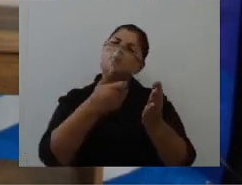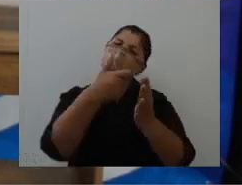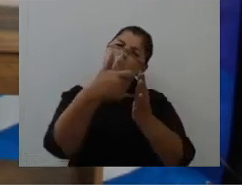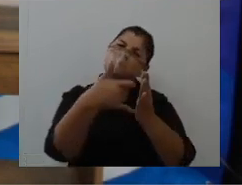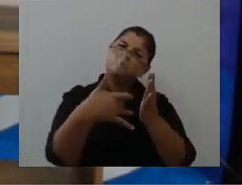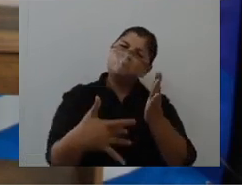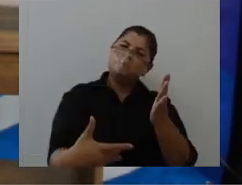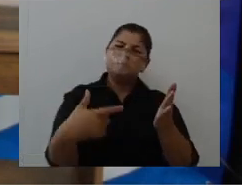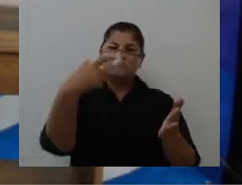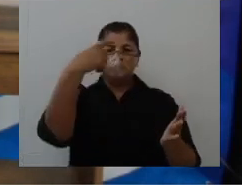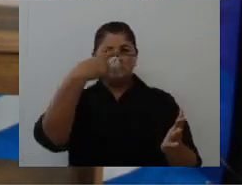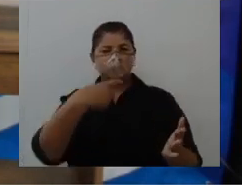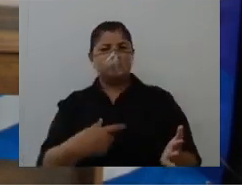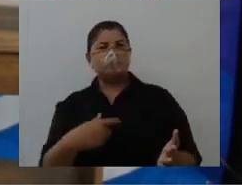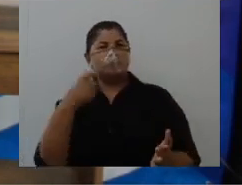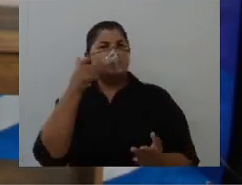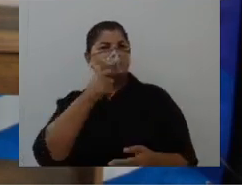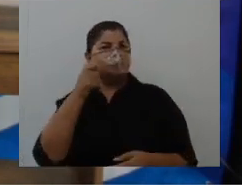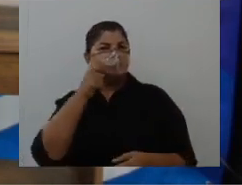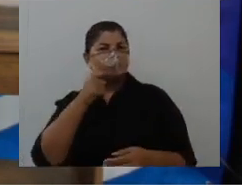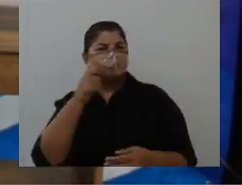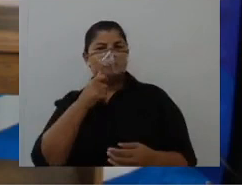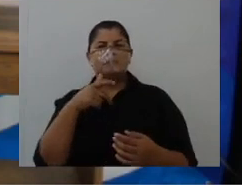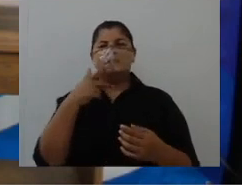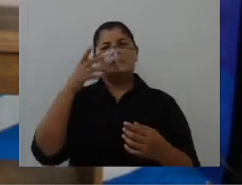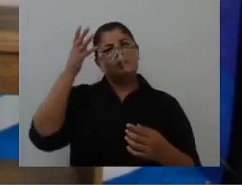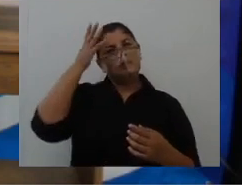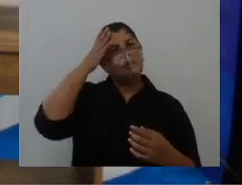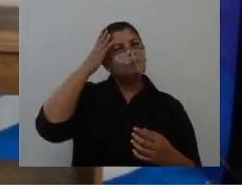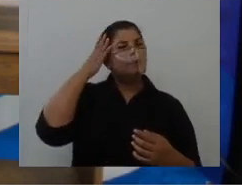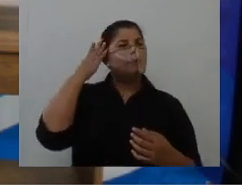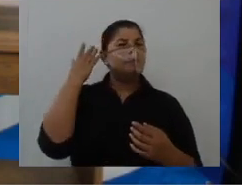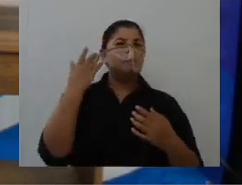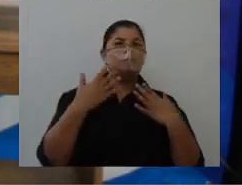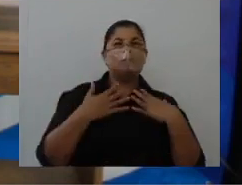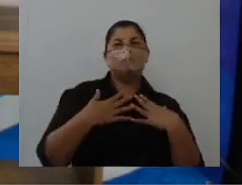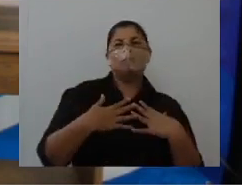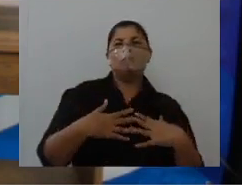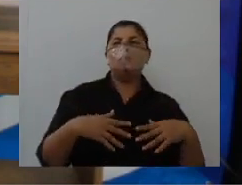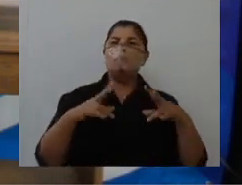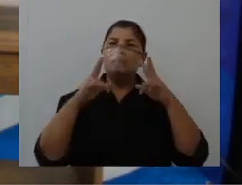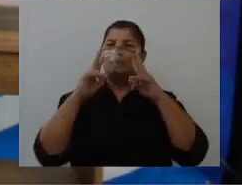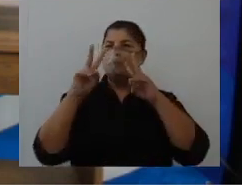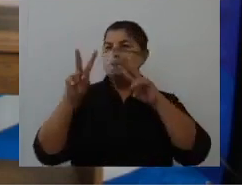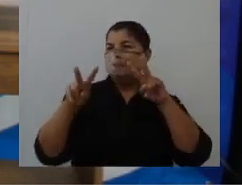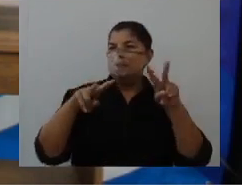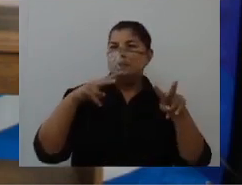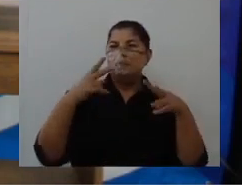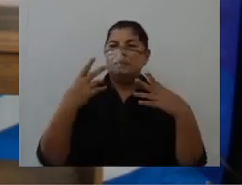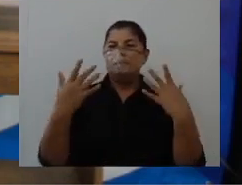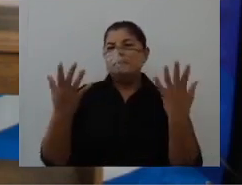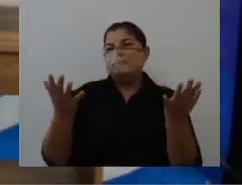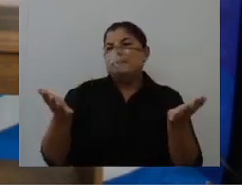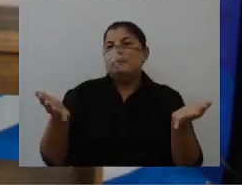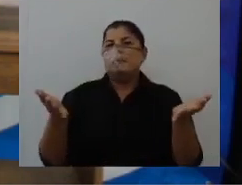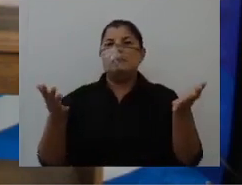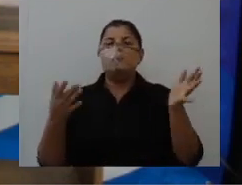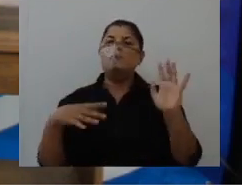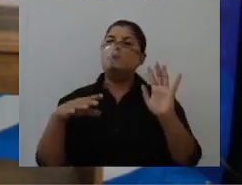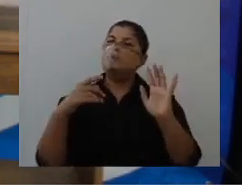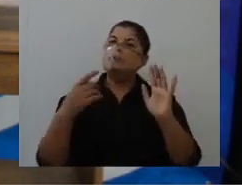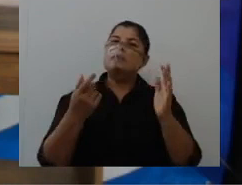personagem feminina da obra, né? Aurélia Camargo, fala do cabelo, fala da roupa, fala do olhar, fala da mão, fala do jeito dela. Então,